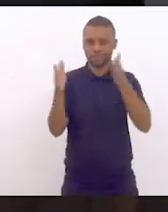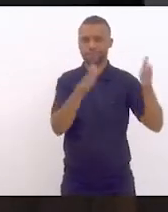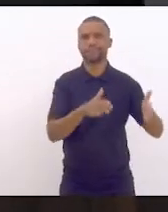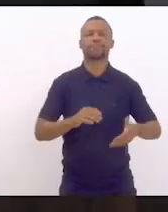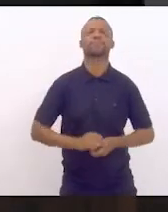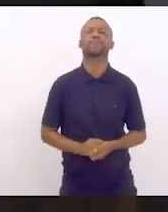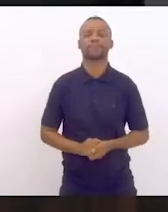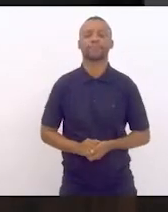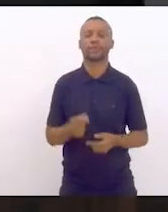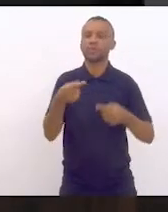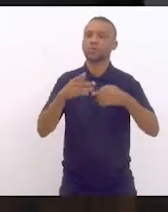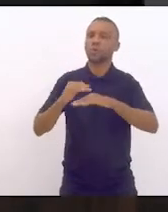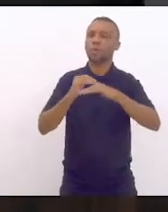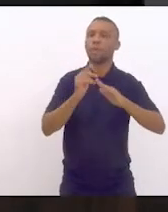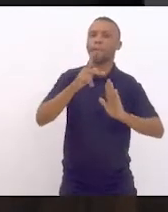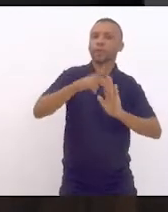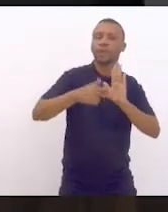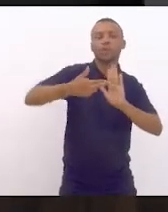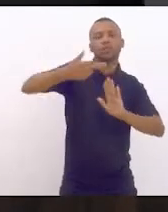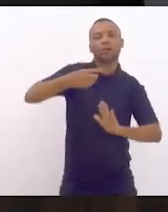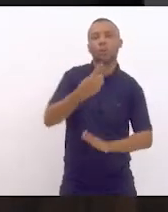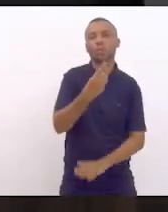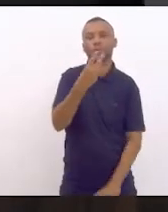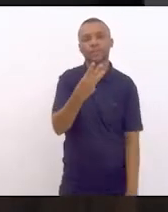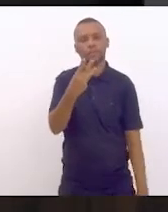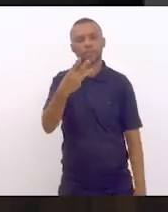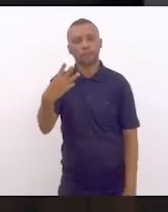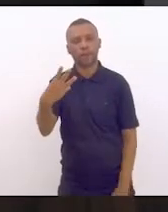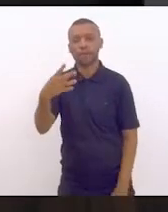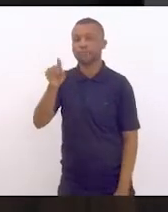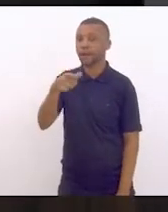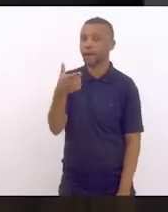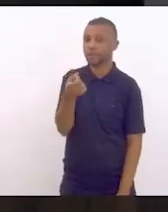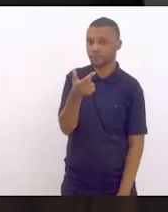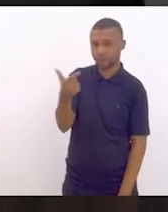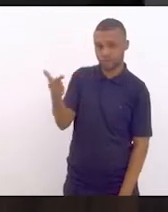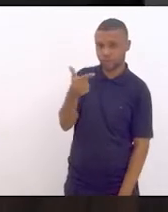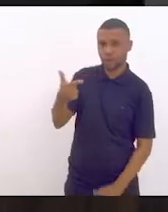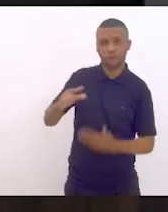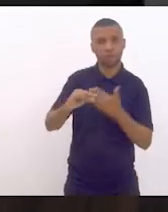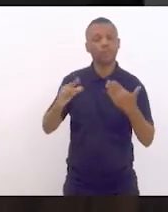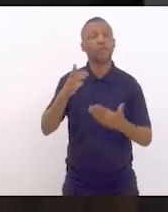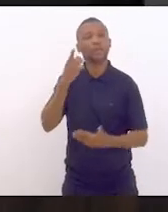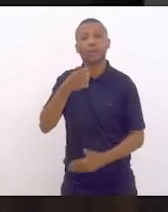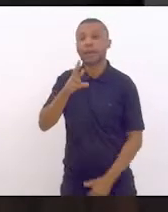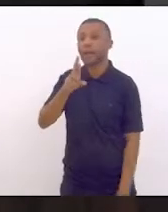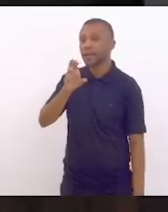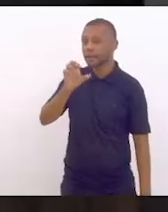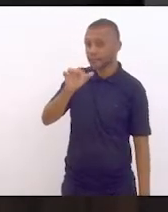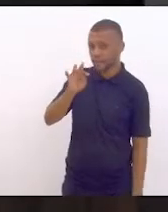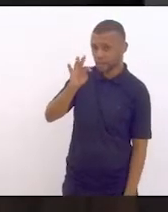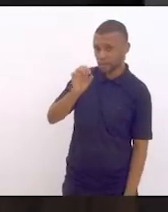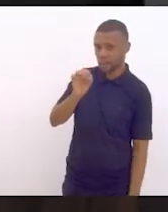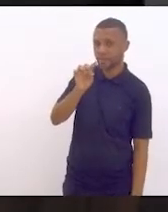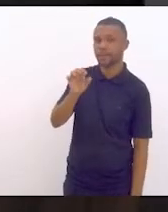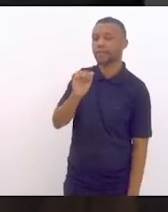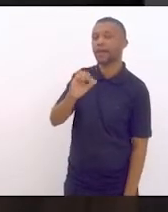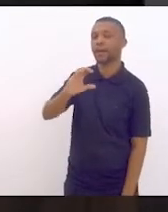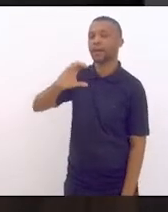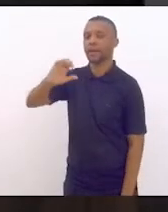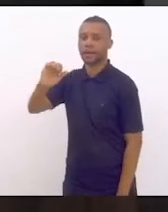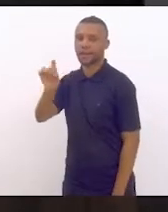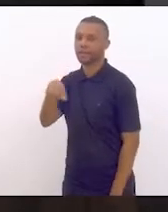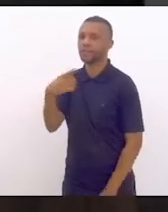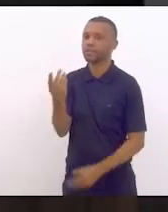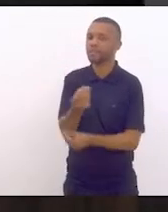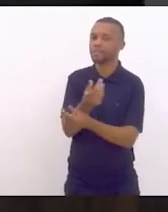Em discussão única, projeto de resolução 1334 de 22, de autoria do deputado Renato Zaca, que